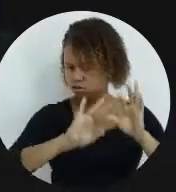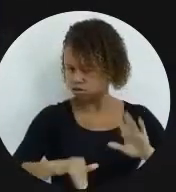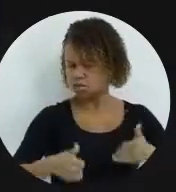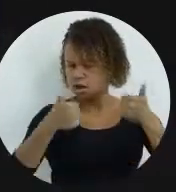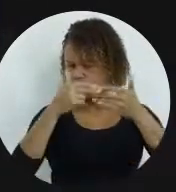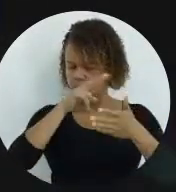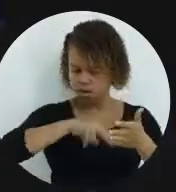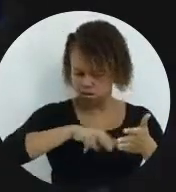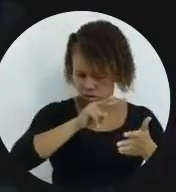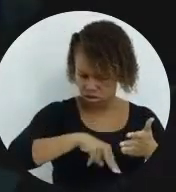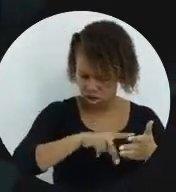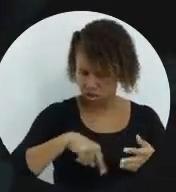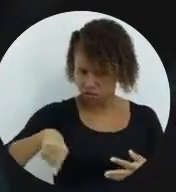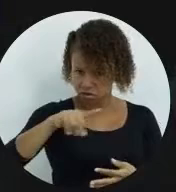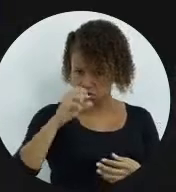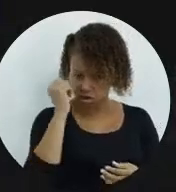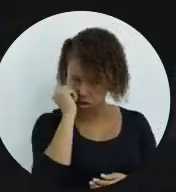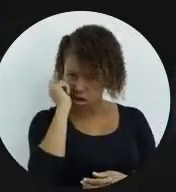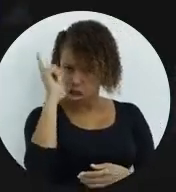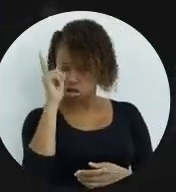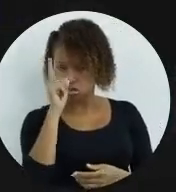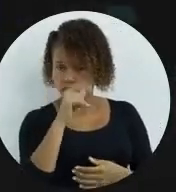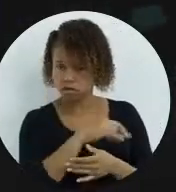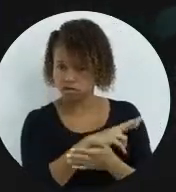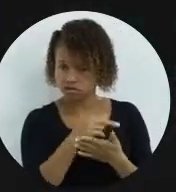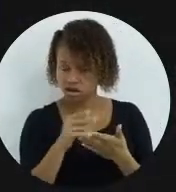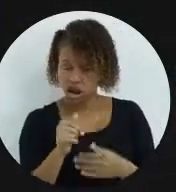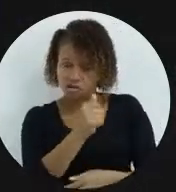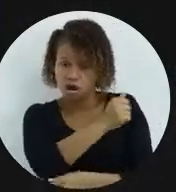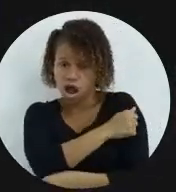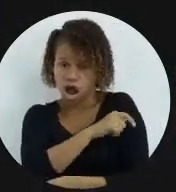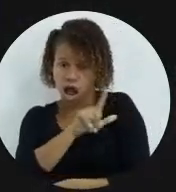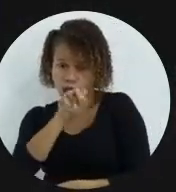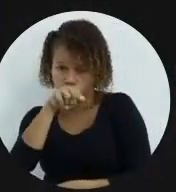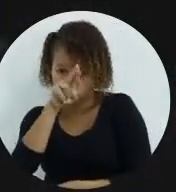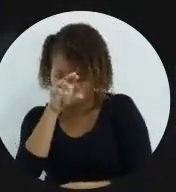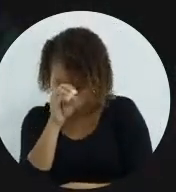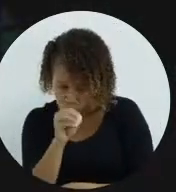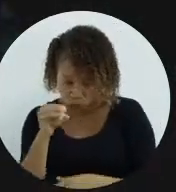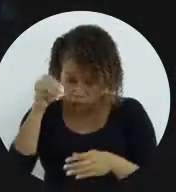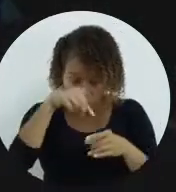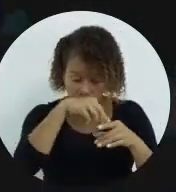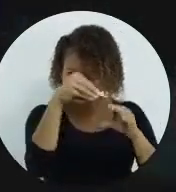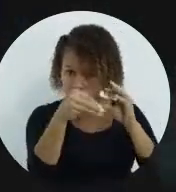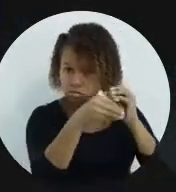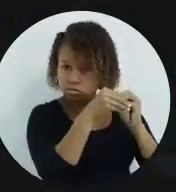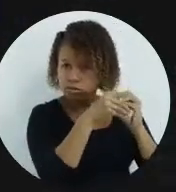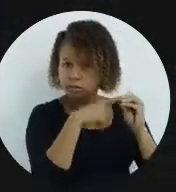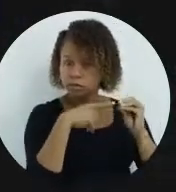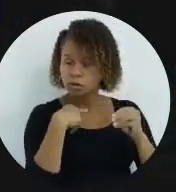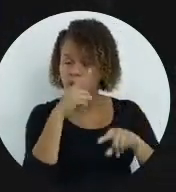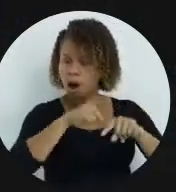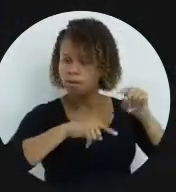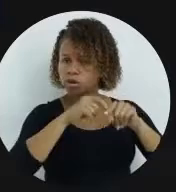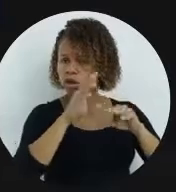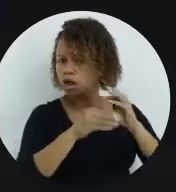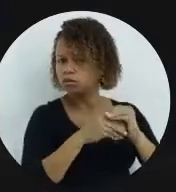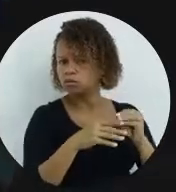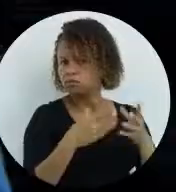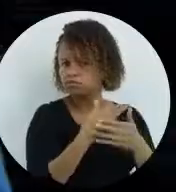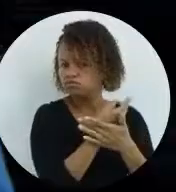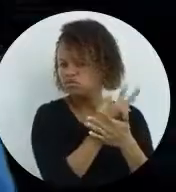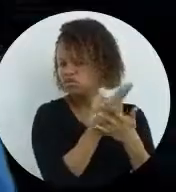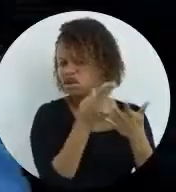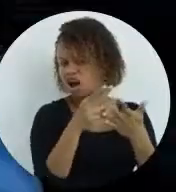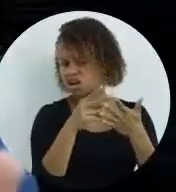de se ler. Então, você tem a criação da variável aluno e nele é atribuído um objeto, que é uma coleção